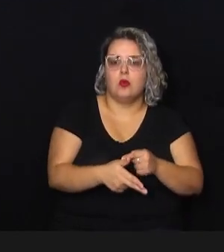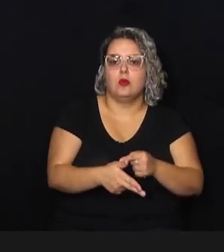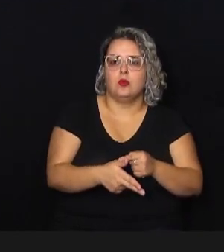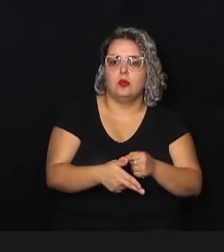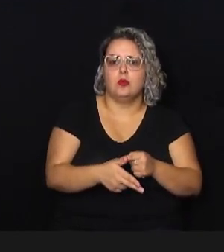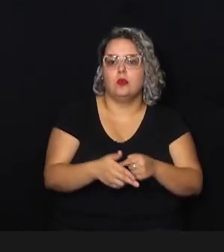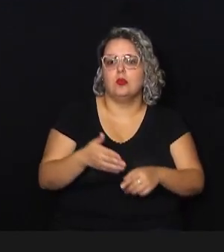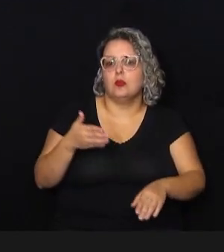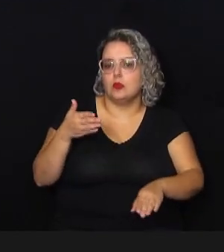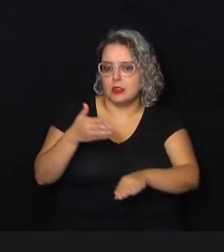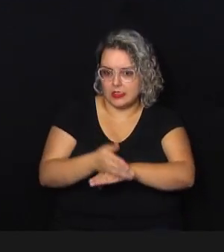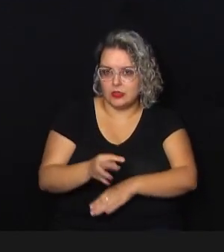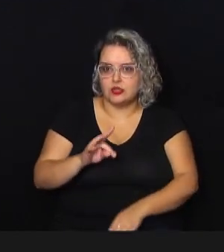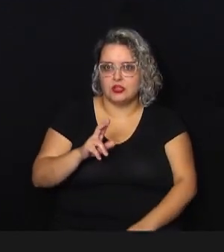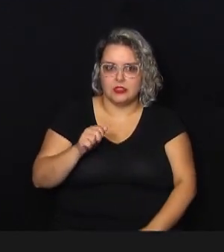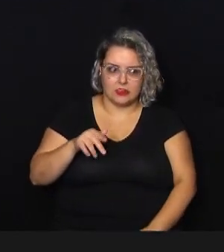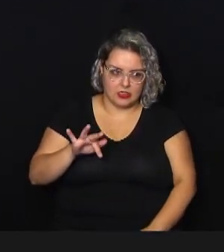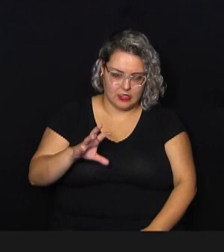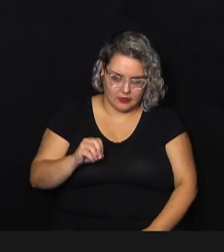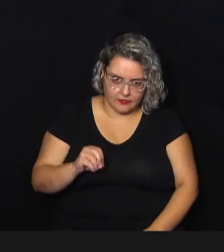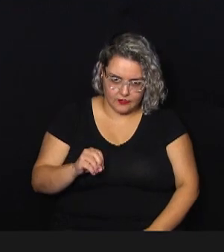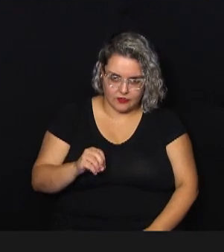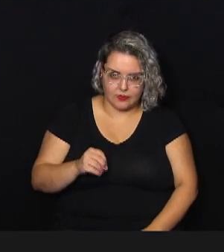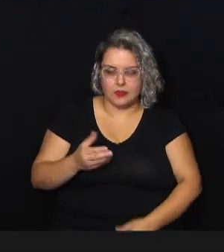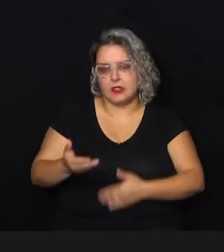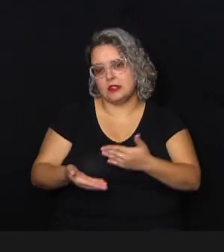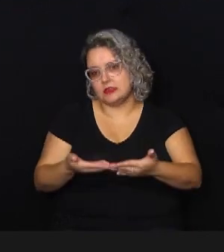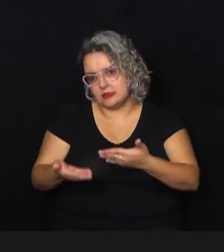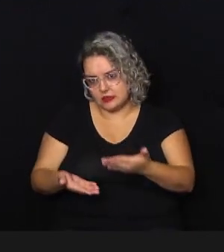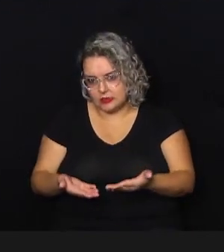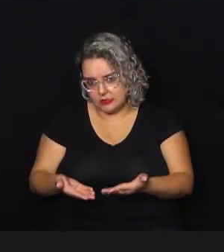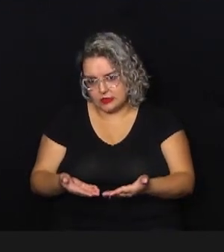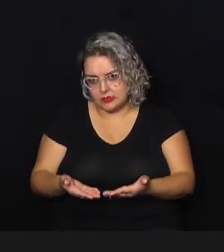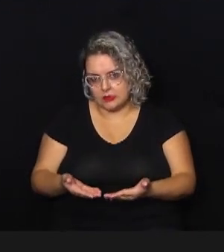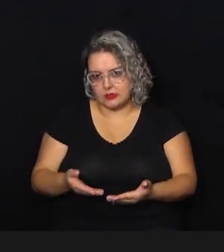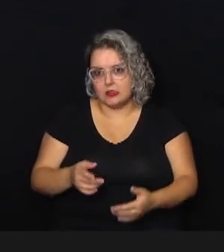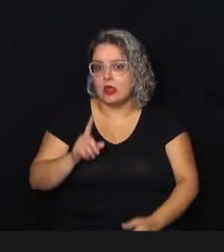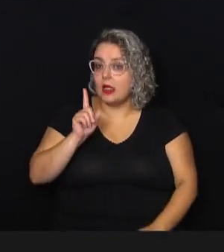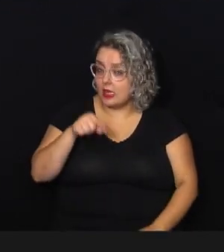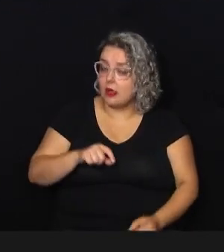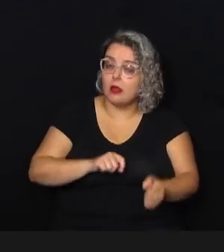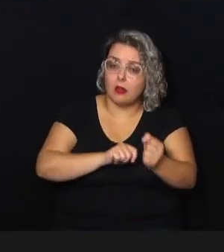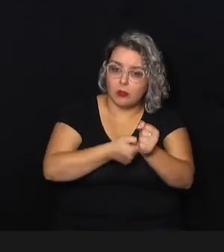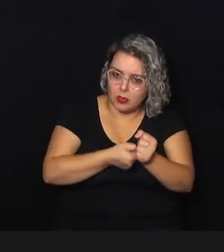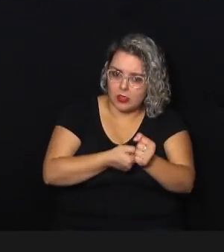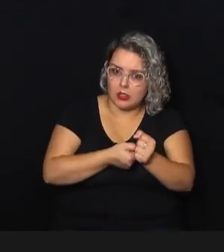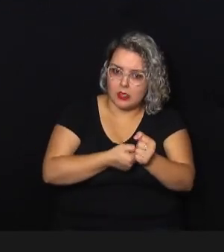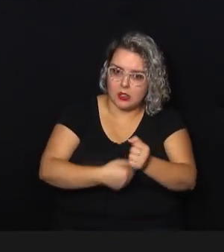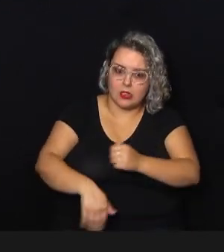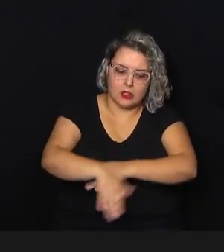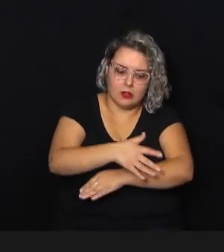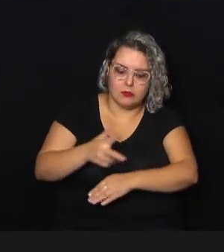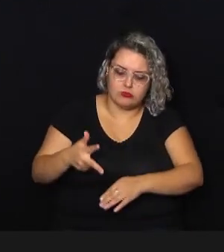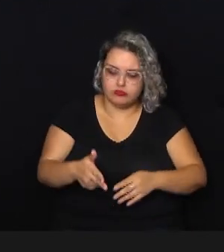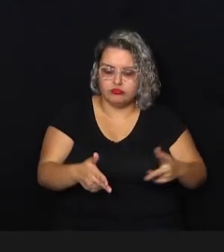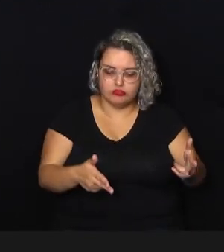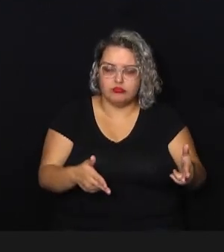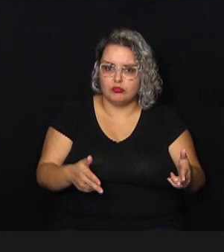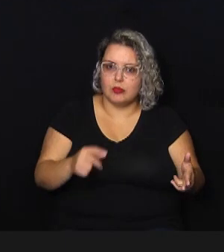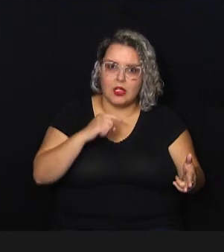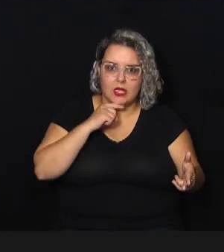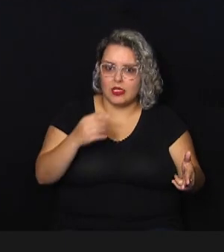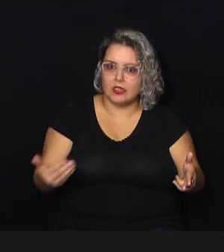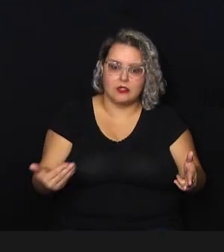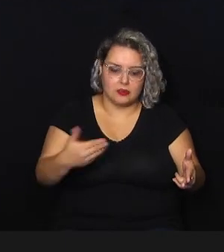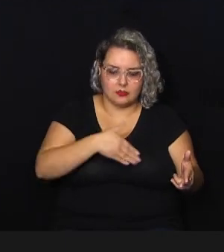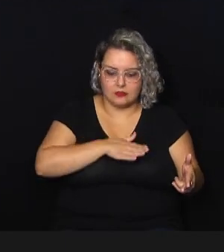acesso de tráfego de informações nesses servidores, né? Então, é como se ele bloqueasse a rua da sua casa para que ninguém chegasse ou